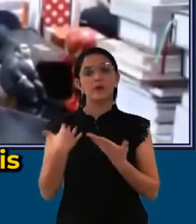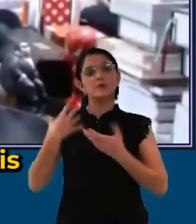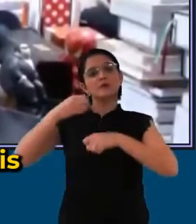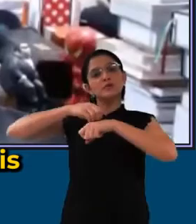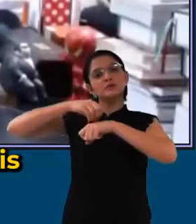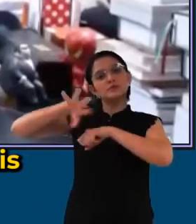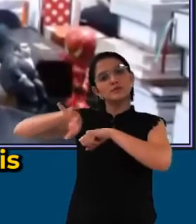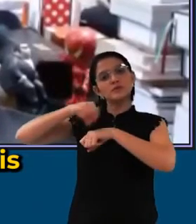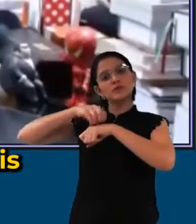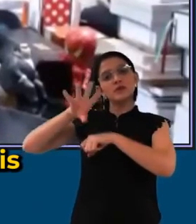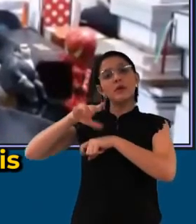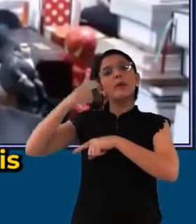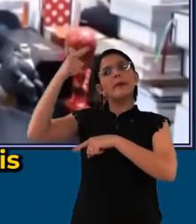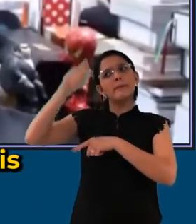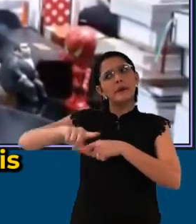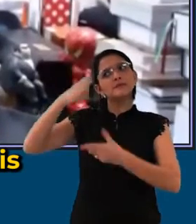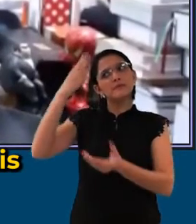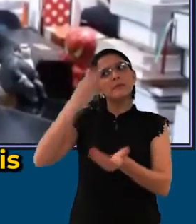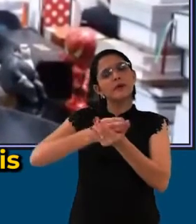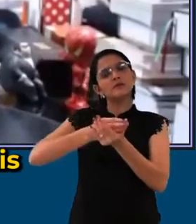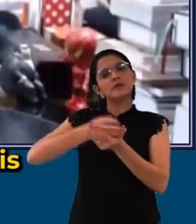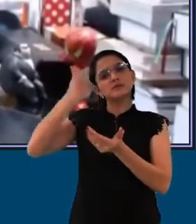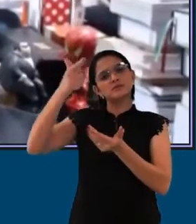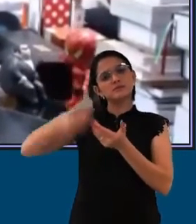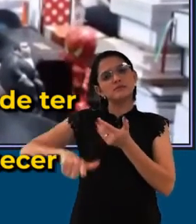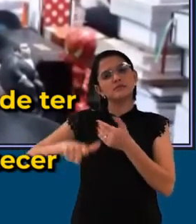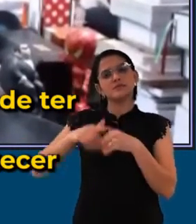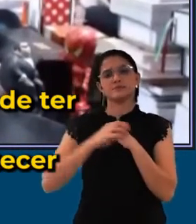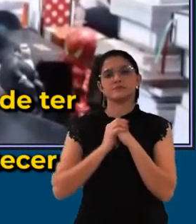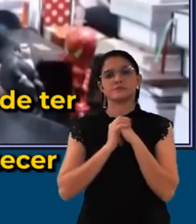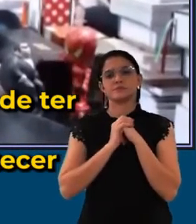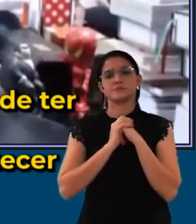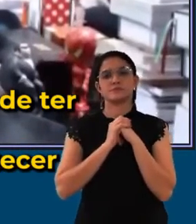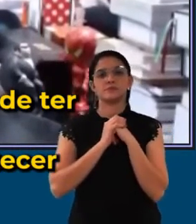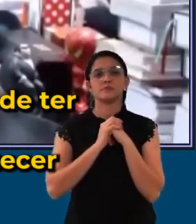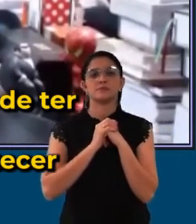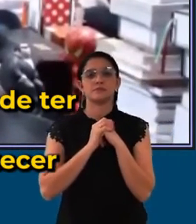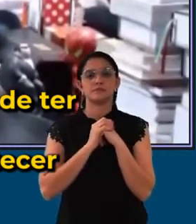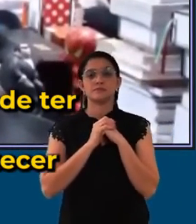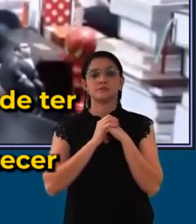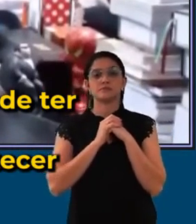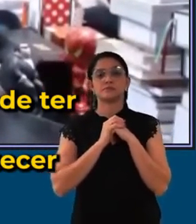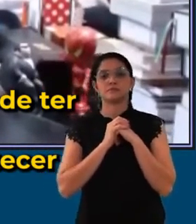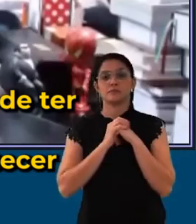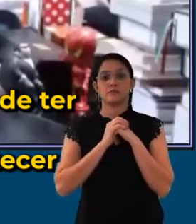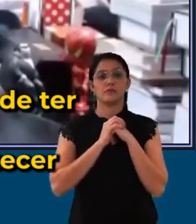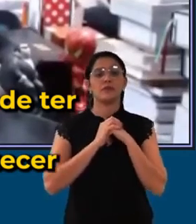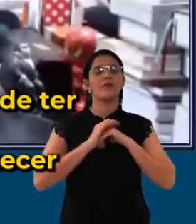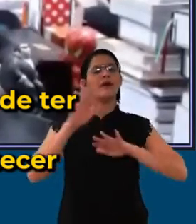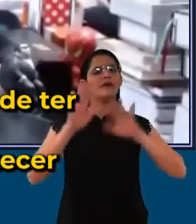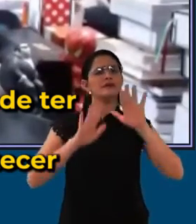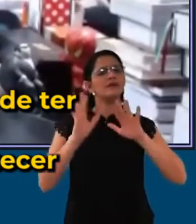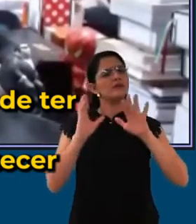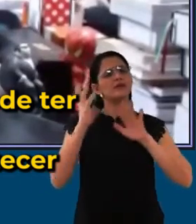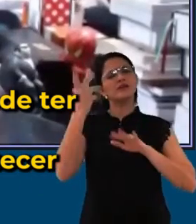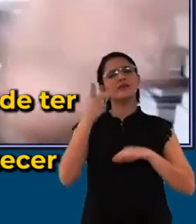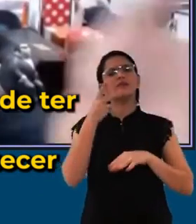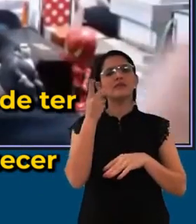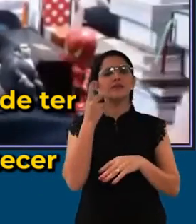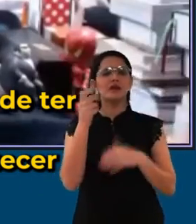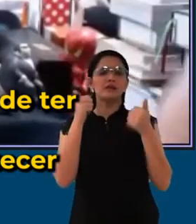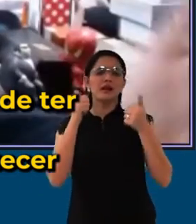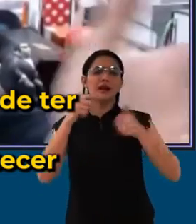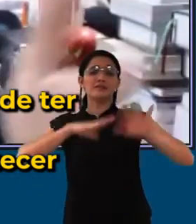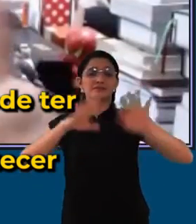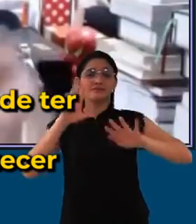os demais processos, prazeiem as coisas, porque mesmo que você diga assim, olha, mas isso pode ter intercorrência, se houver